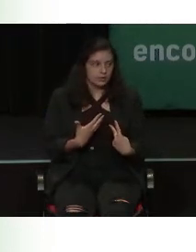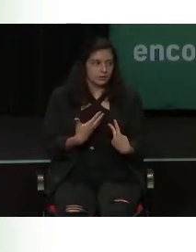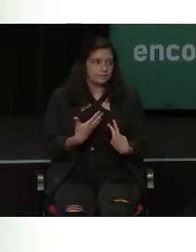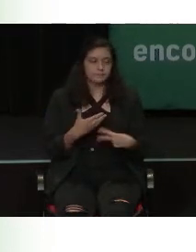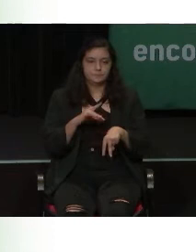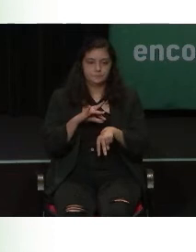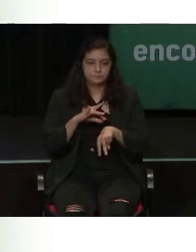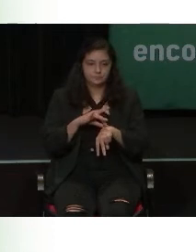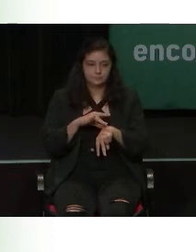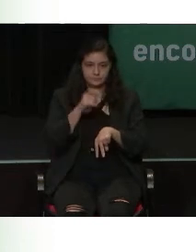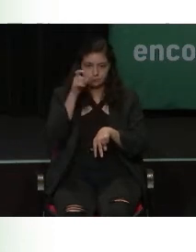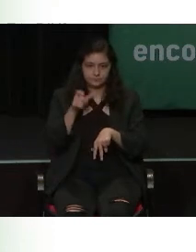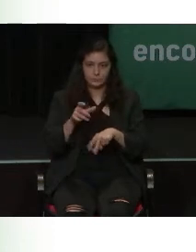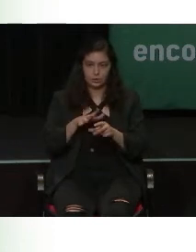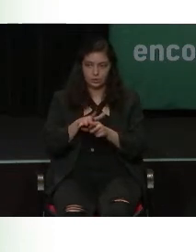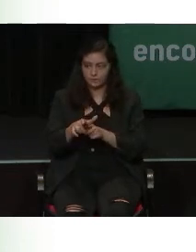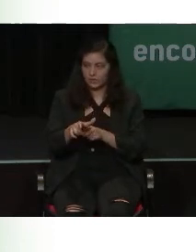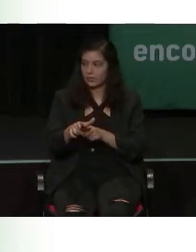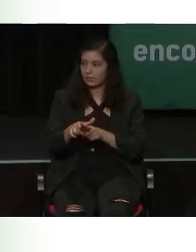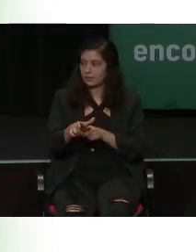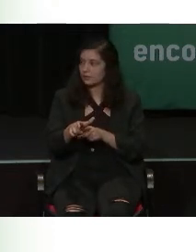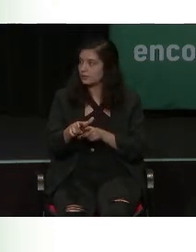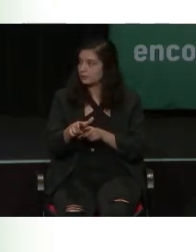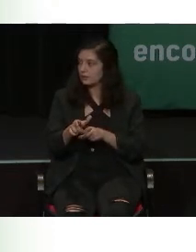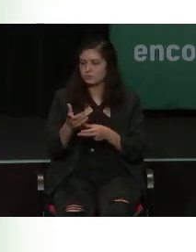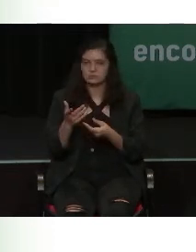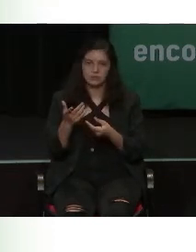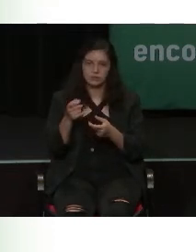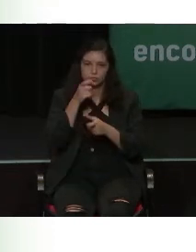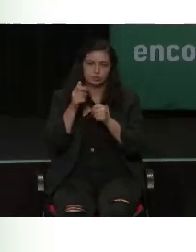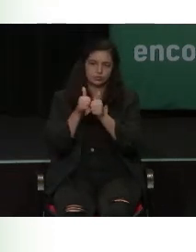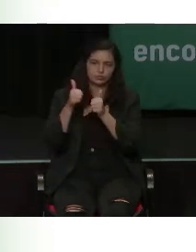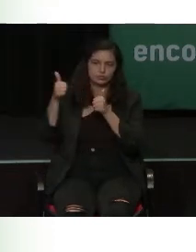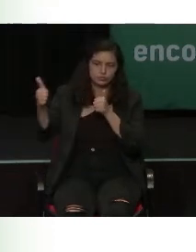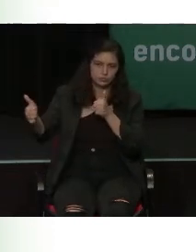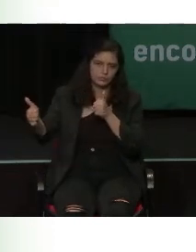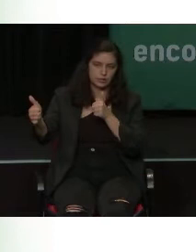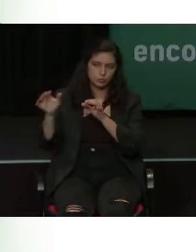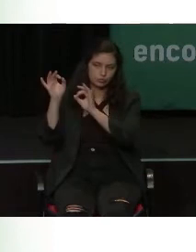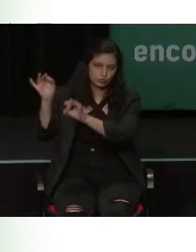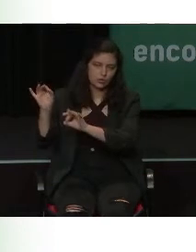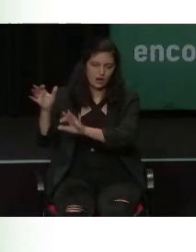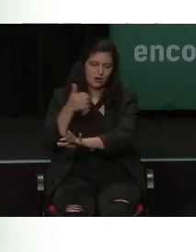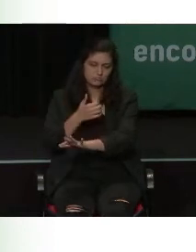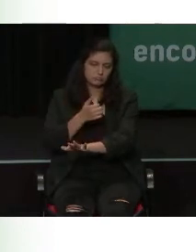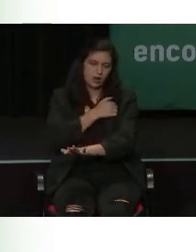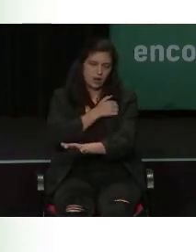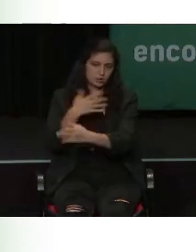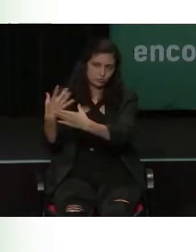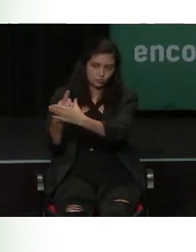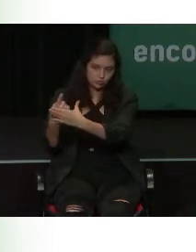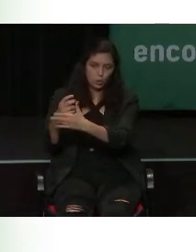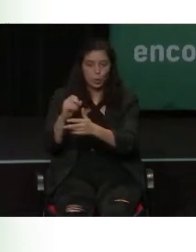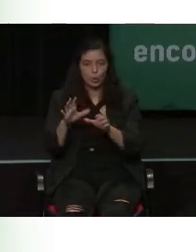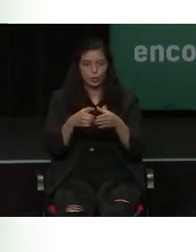pacientes Covid que estão em tratamento remoto, ambulatório, em particular em casa, ou então grupos de